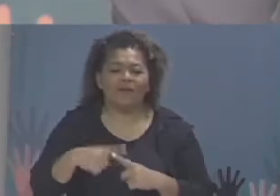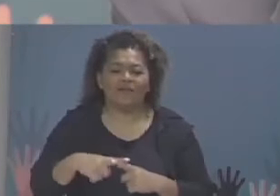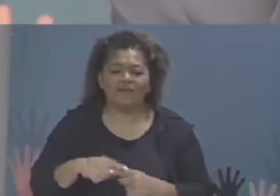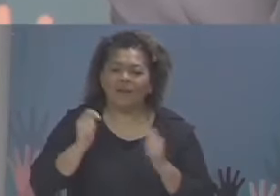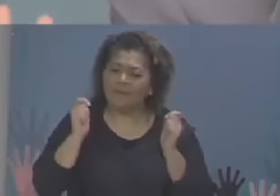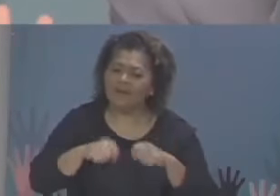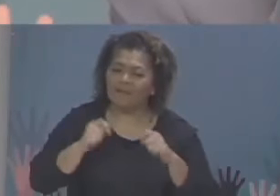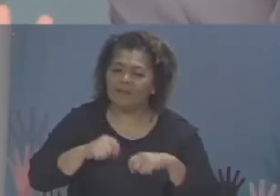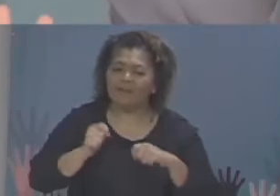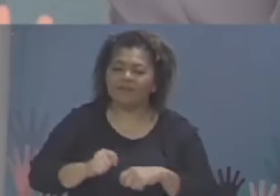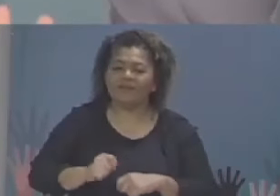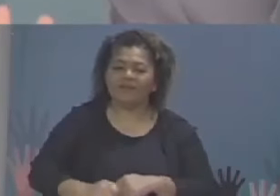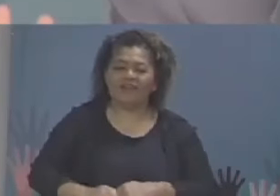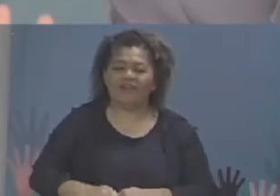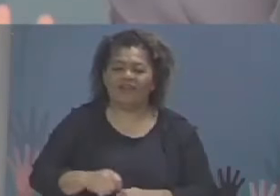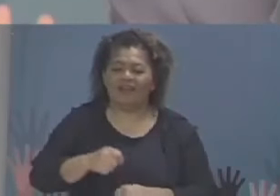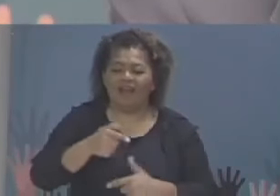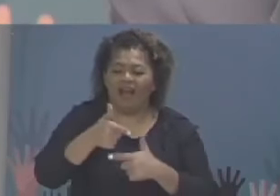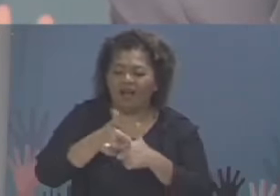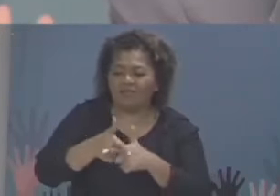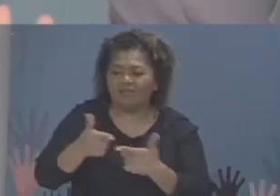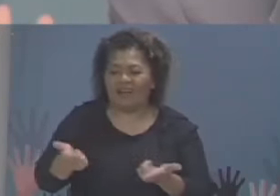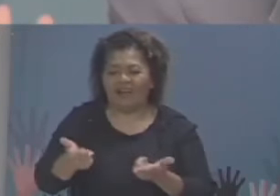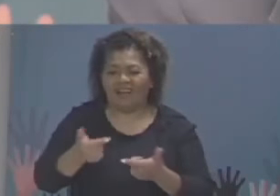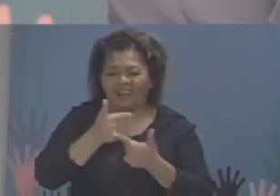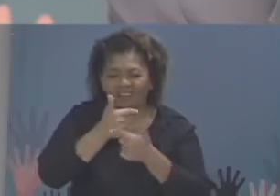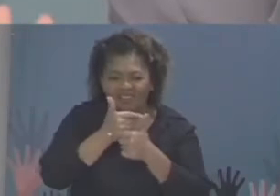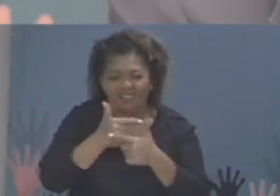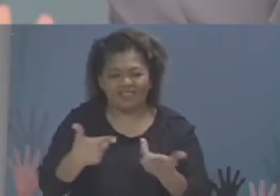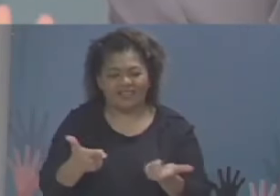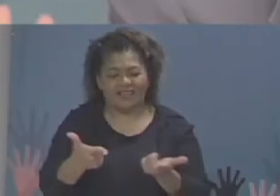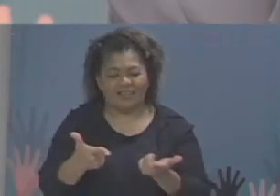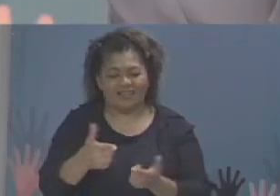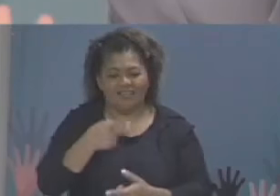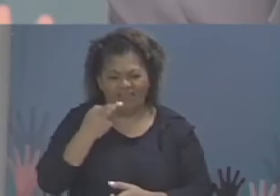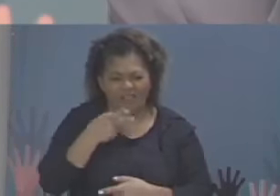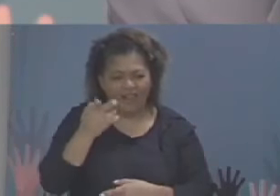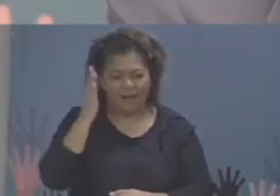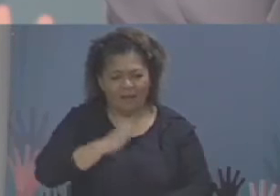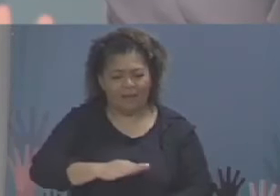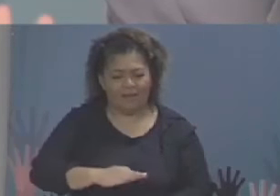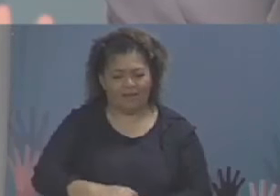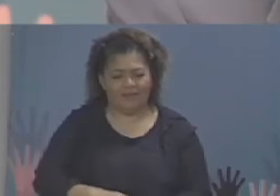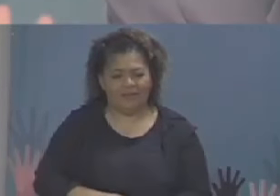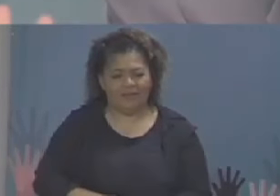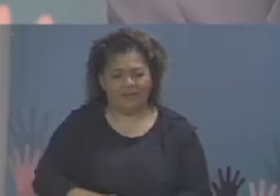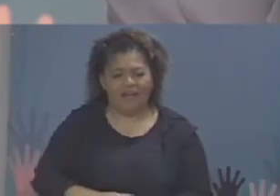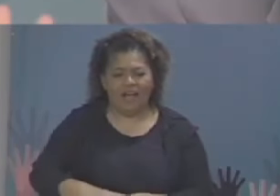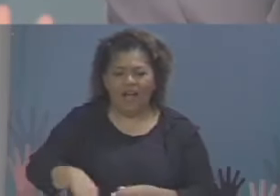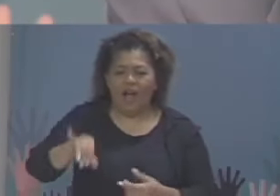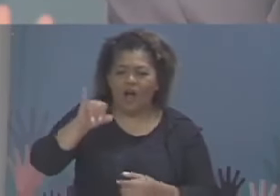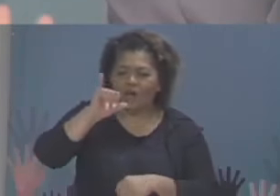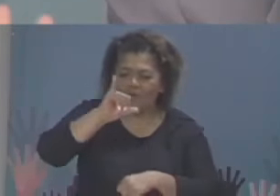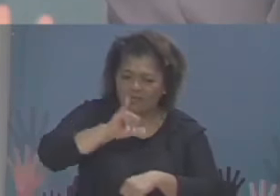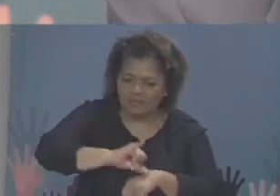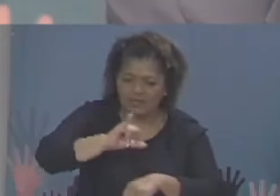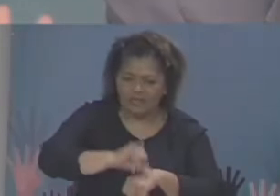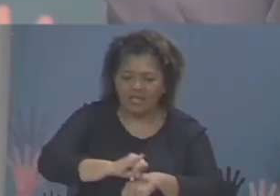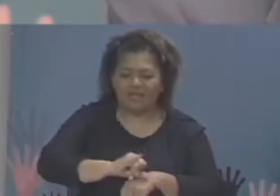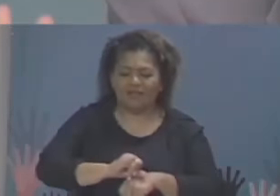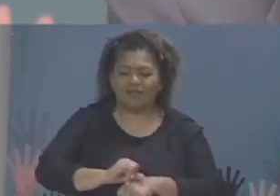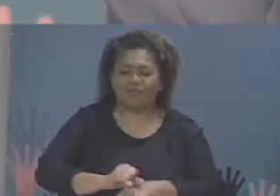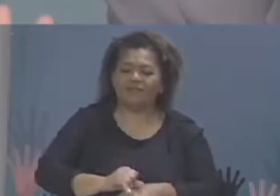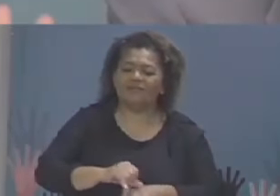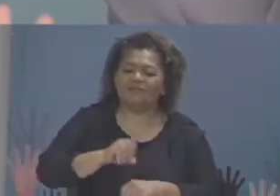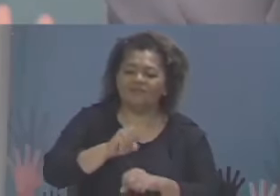base em fatos. Por exemplo, você está falando de gestão estratégica, o Orienta-Psi, o Centro de Orientação do Trabalho em Psicologia, que está aqui,